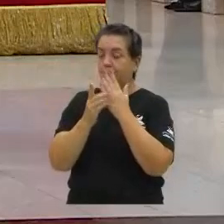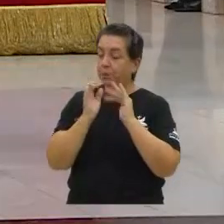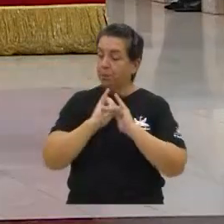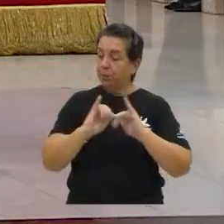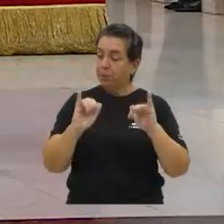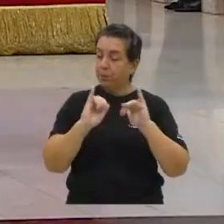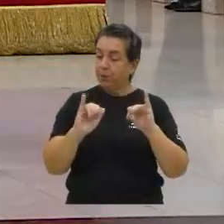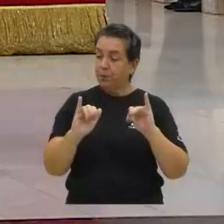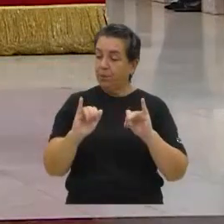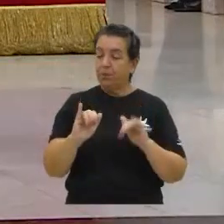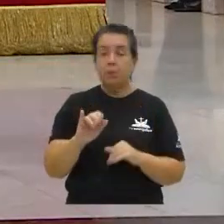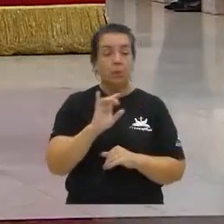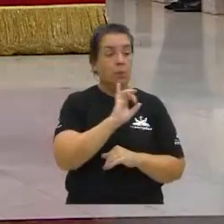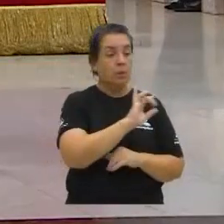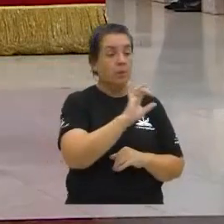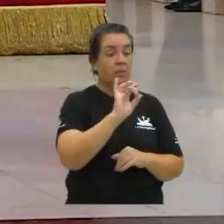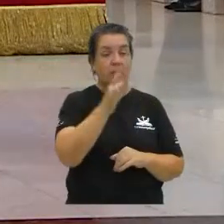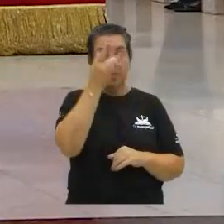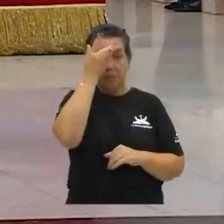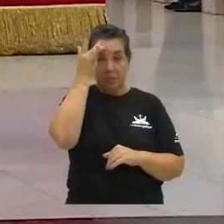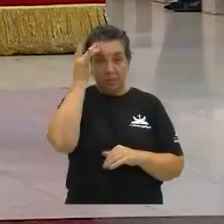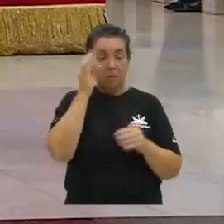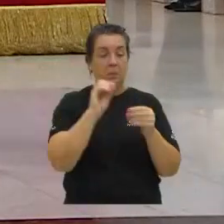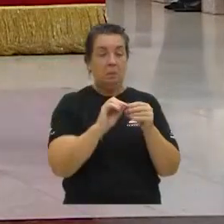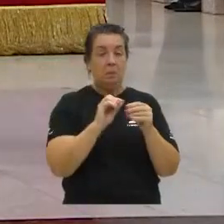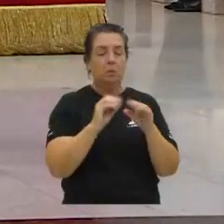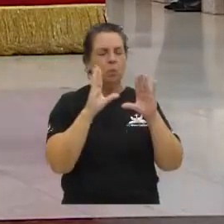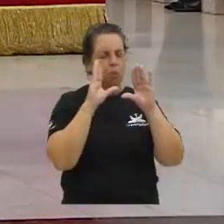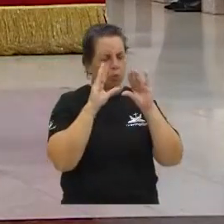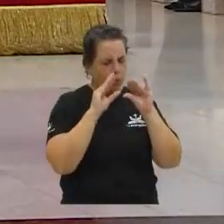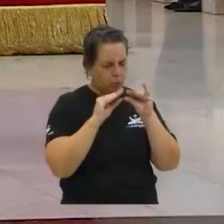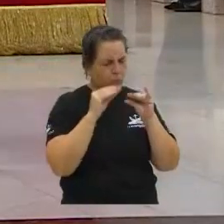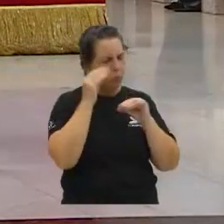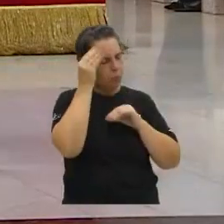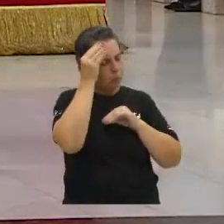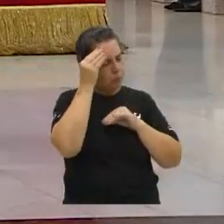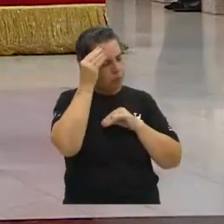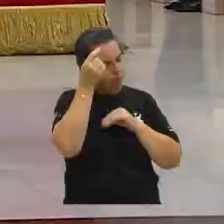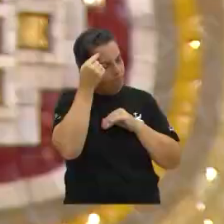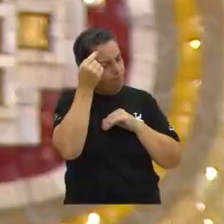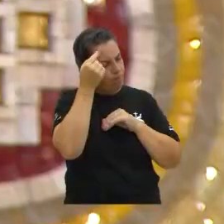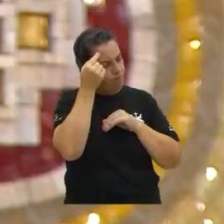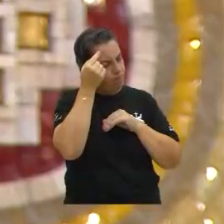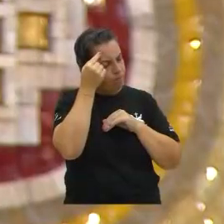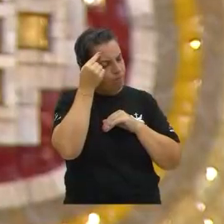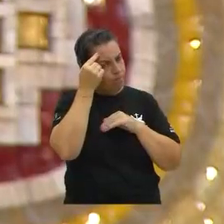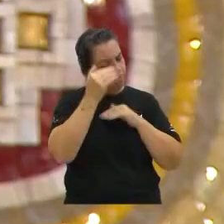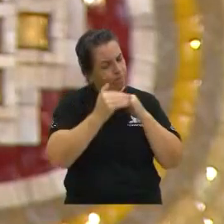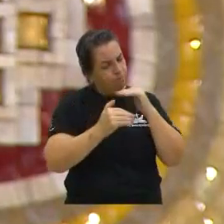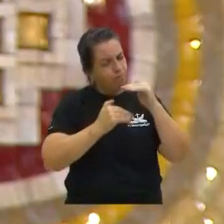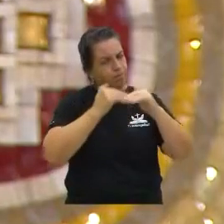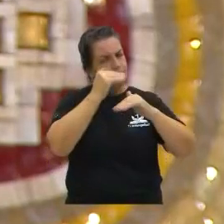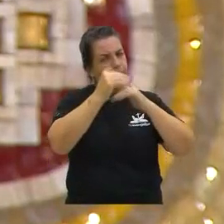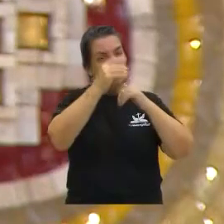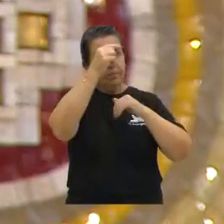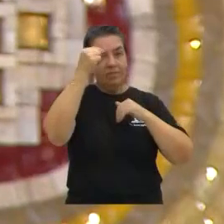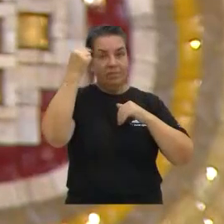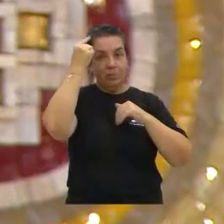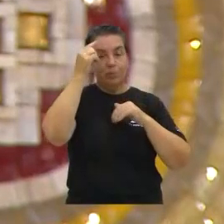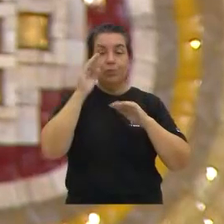que se cada ser humano fizesse toda noite o exame de consciência, o processo na